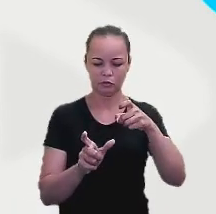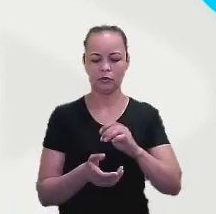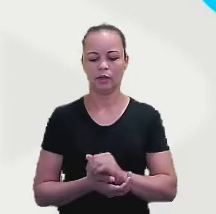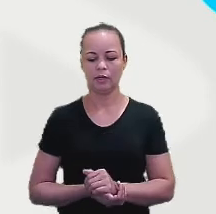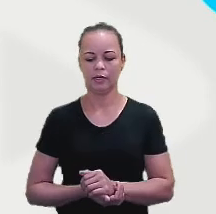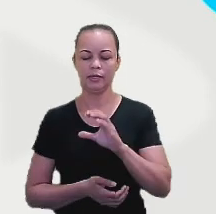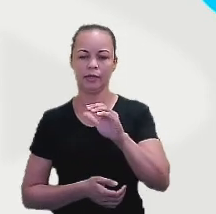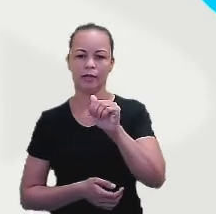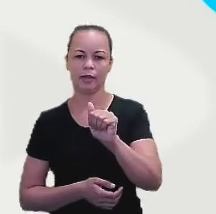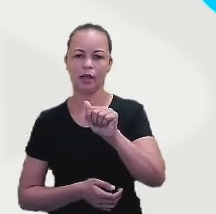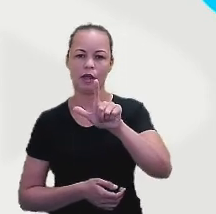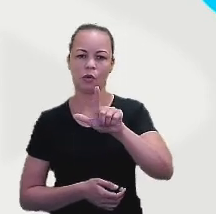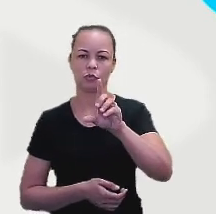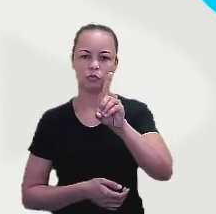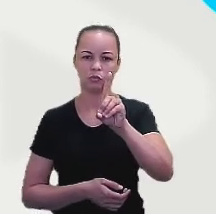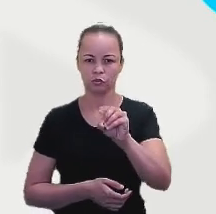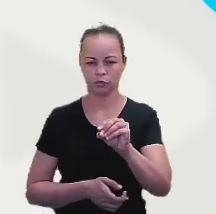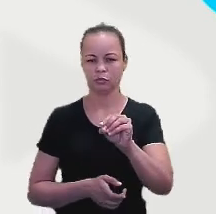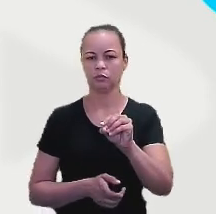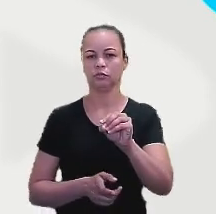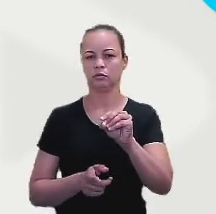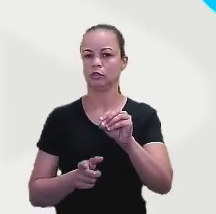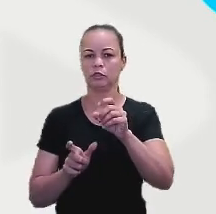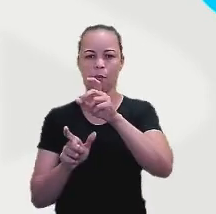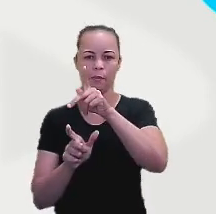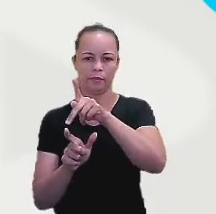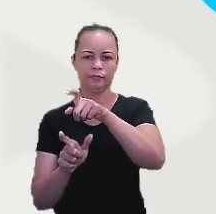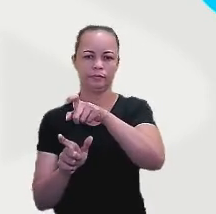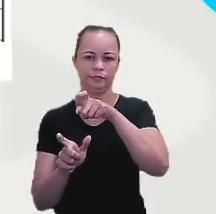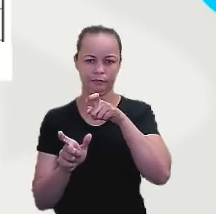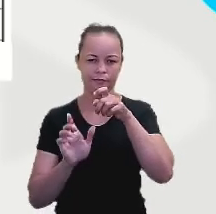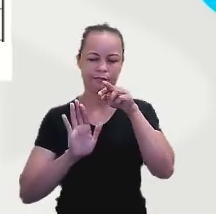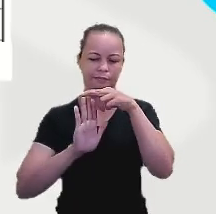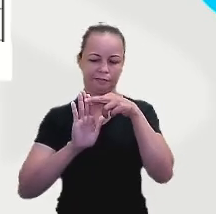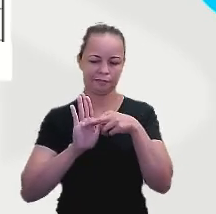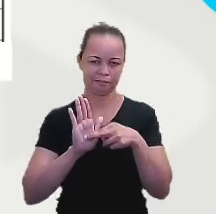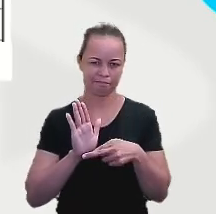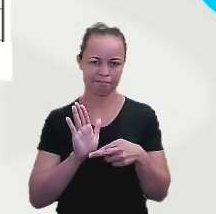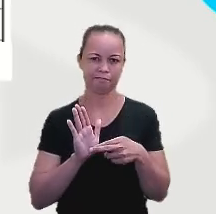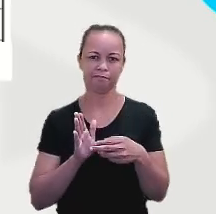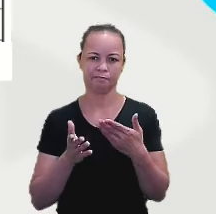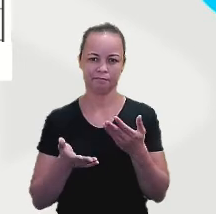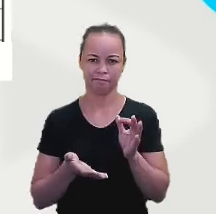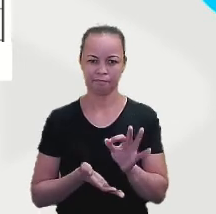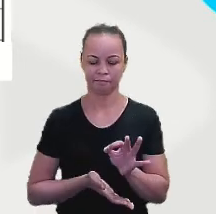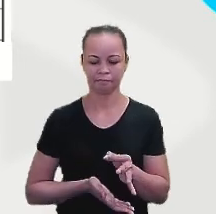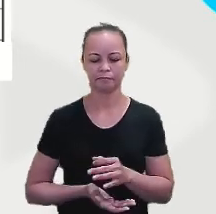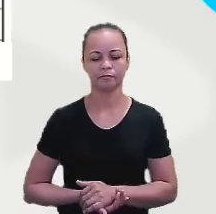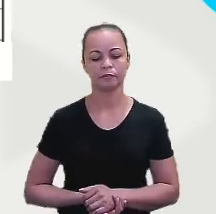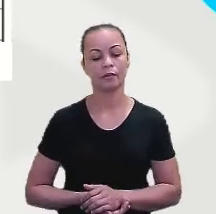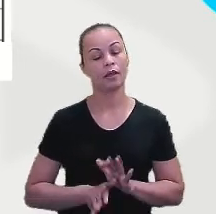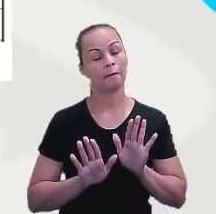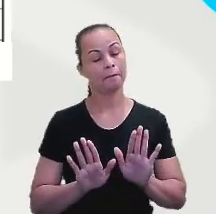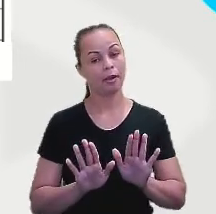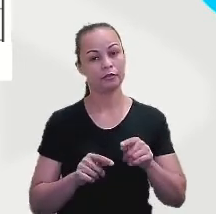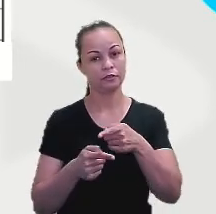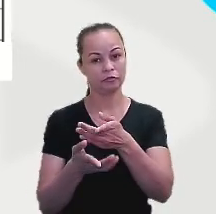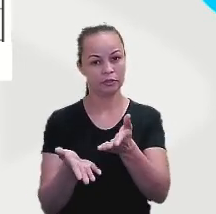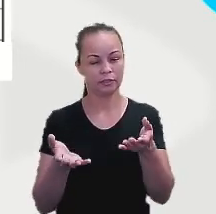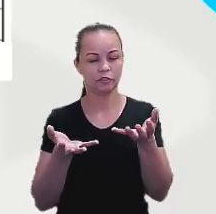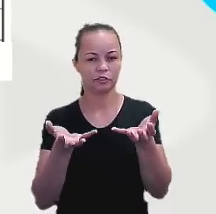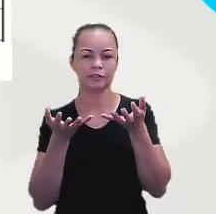gente seguindo dessa forma, a gente consegue acentuar direitinho. Mas, quem quiser, ó,